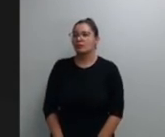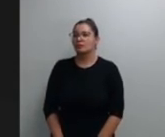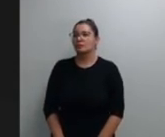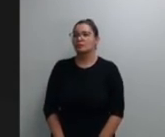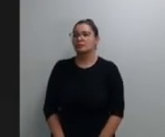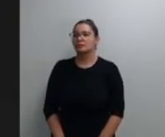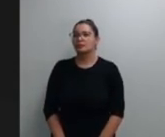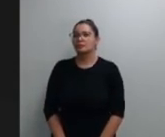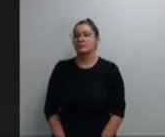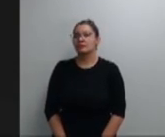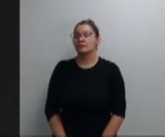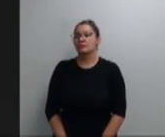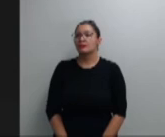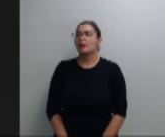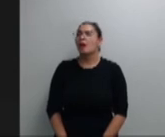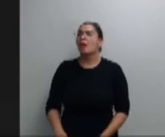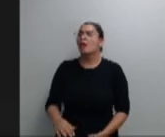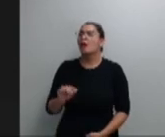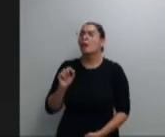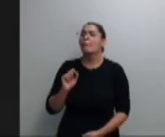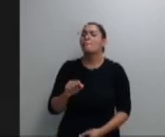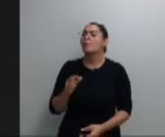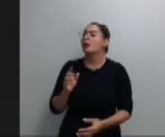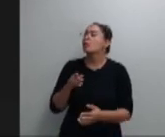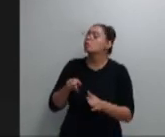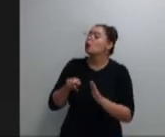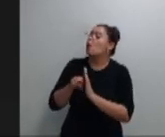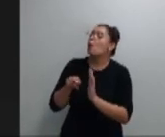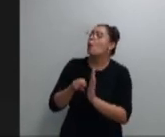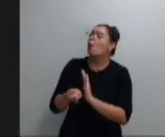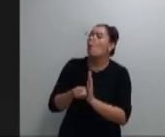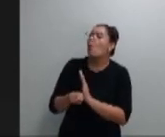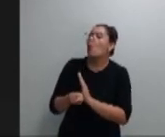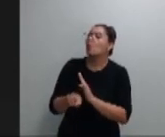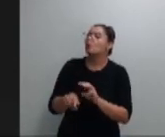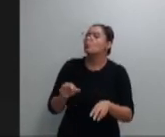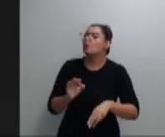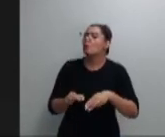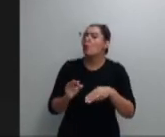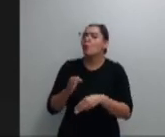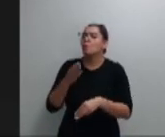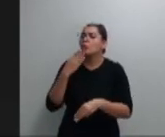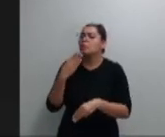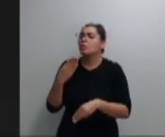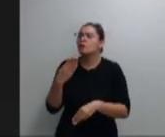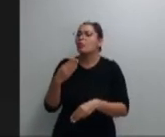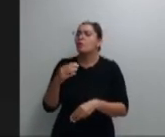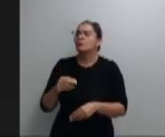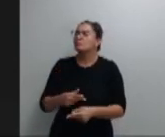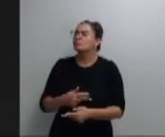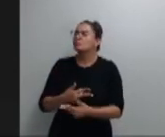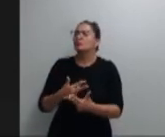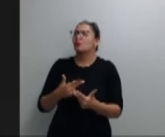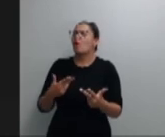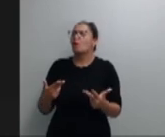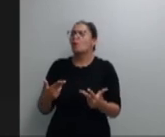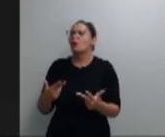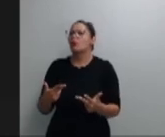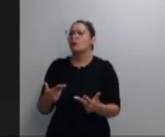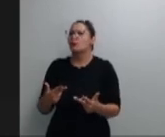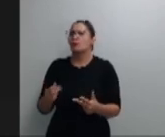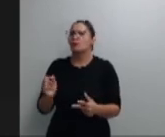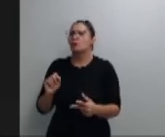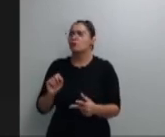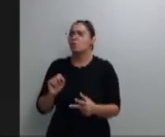a Bárbara todos esses itens do ministro Napoleão aqueles todos porque eu havia pedido o levantamento de vários destaques já foram esses não tem